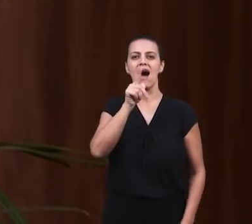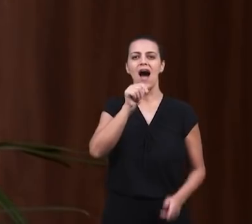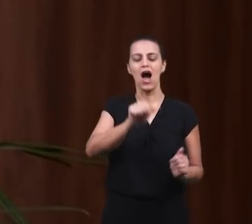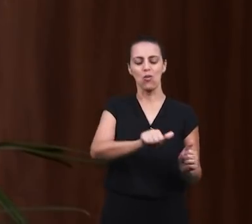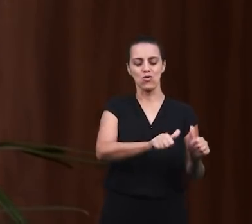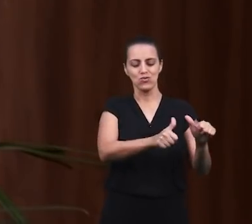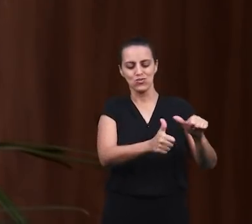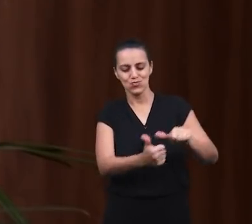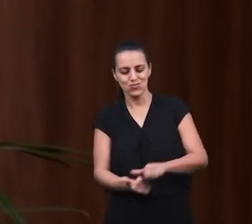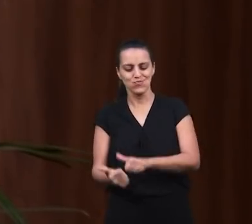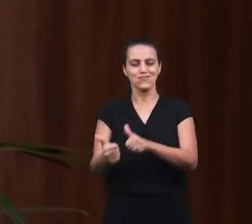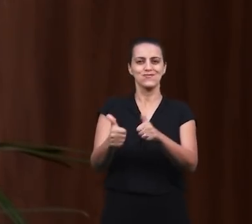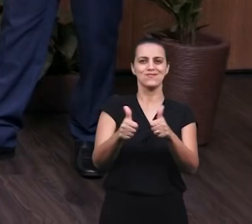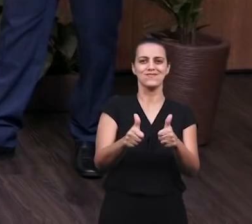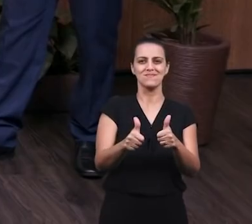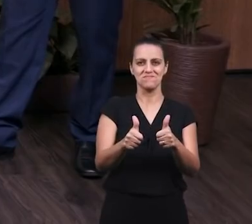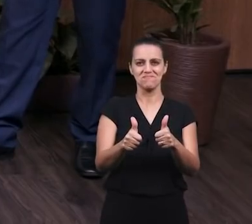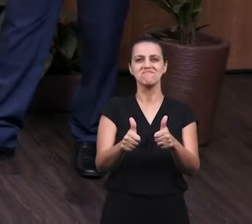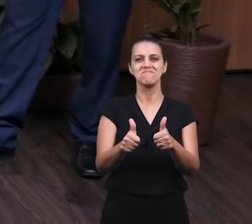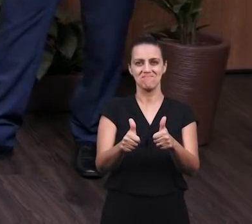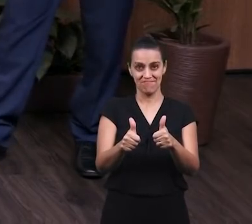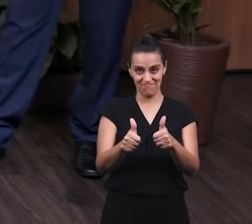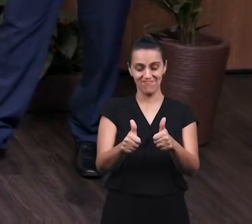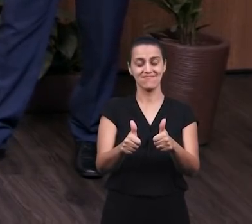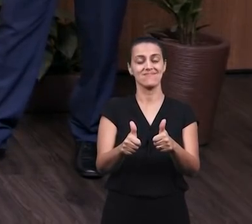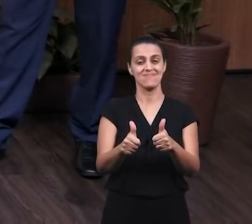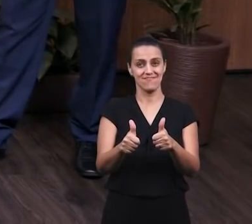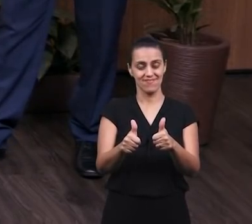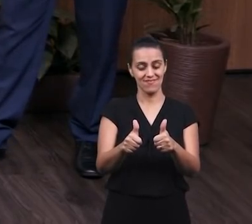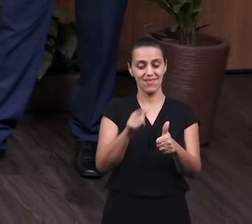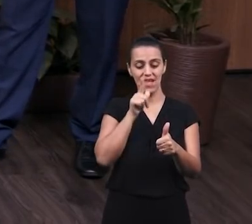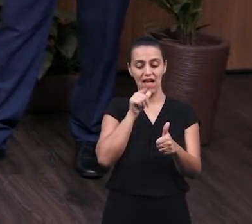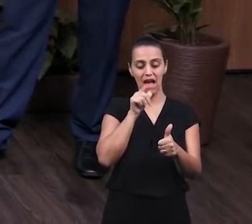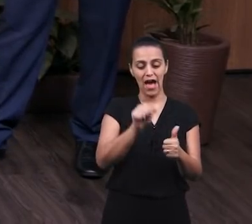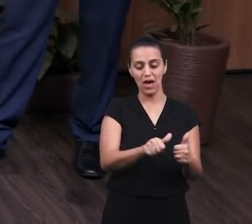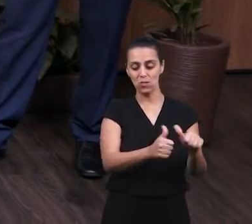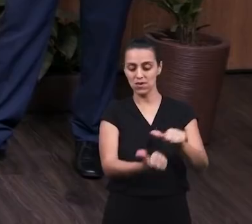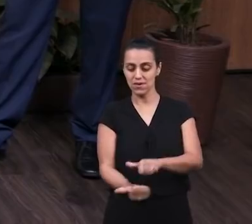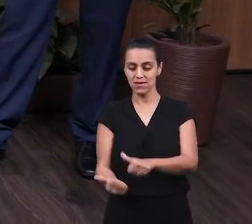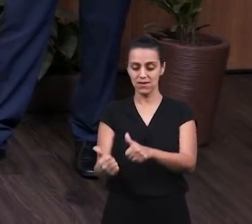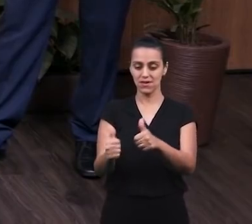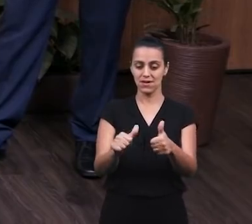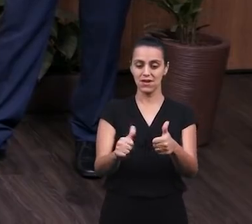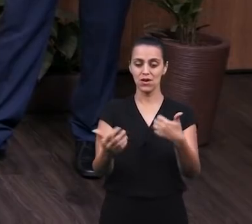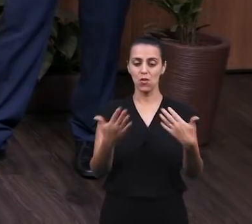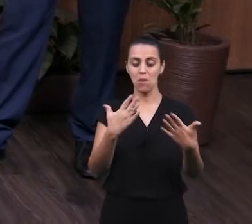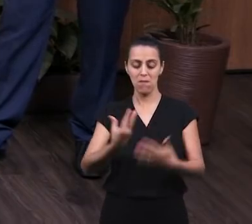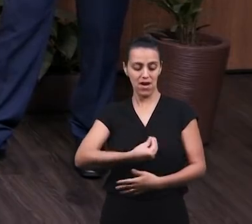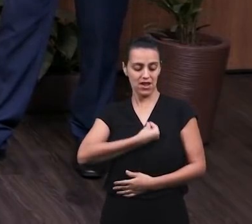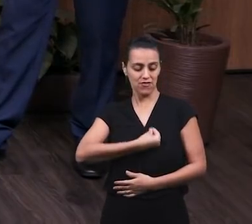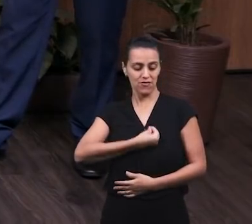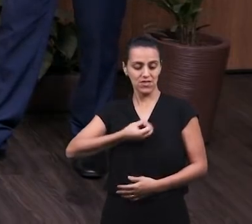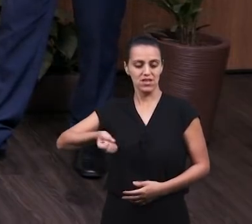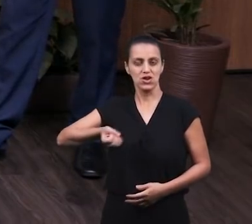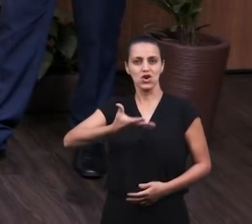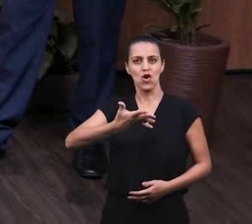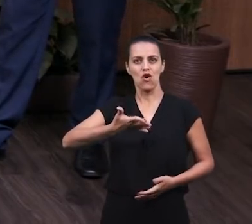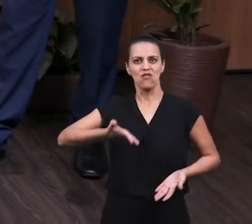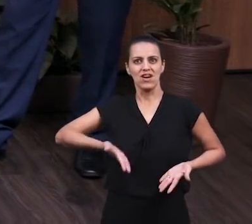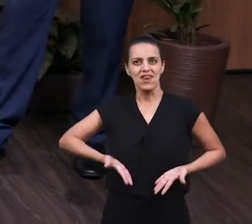batismo nas águas. O batismo nas águas, o novo nascimento, é para a lavagem